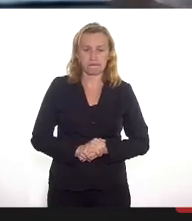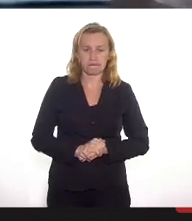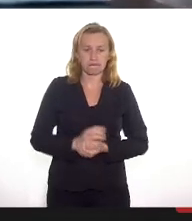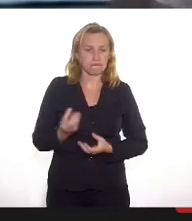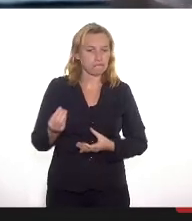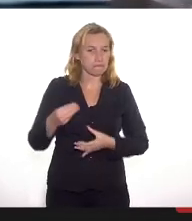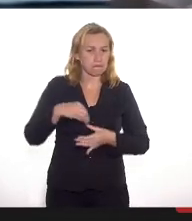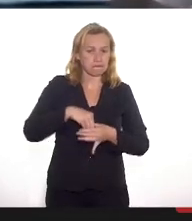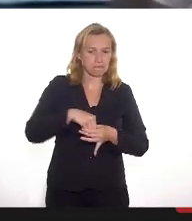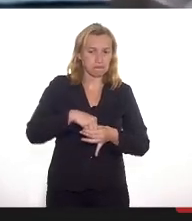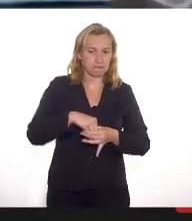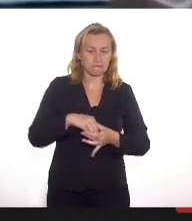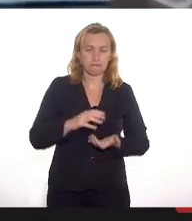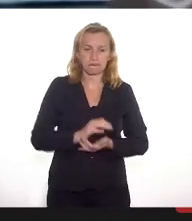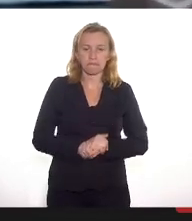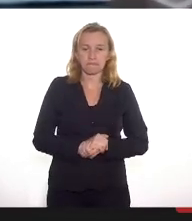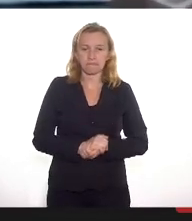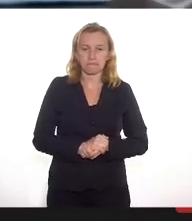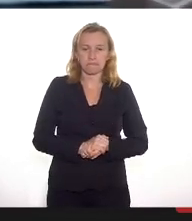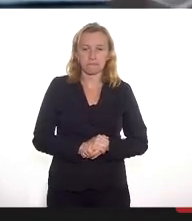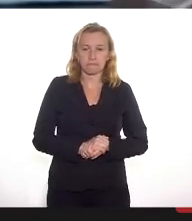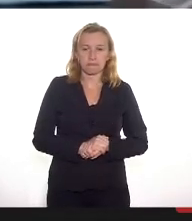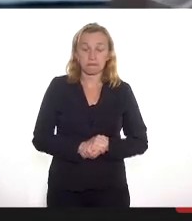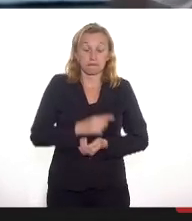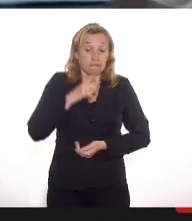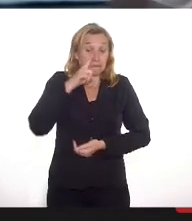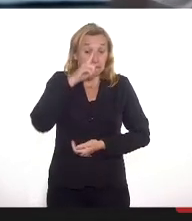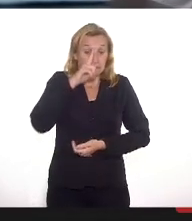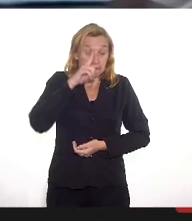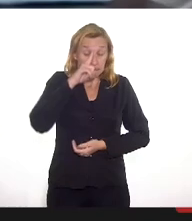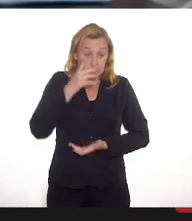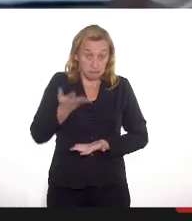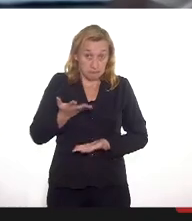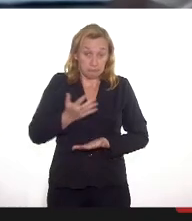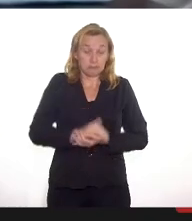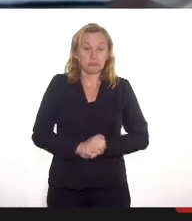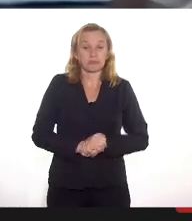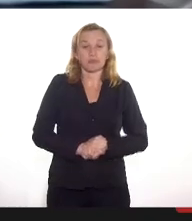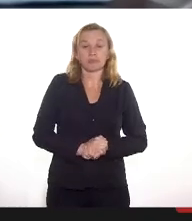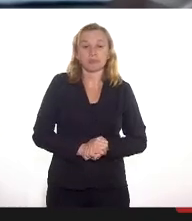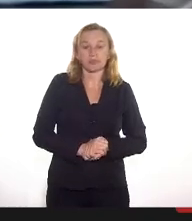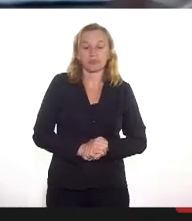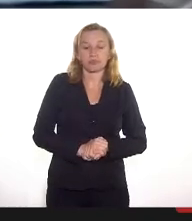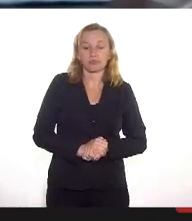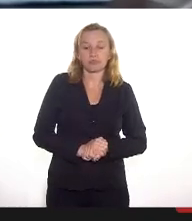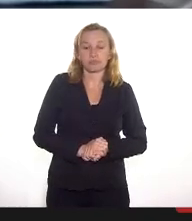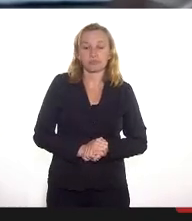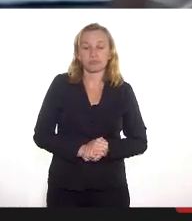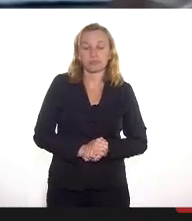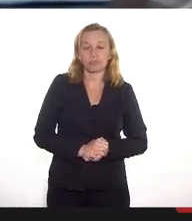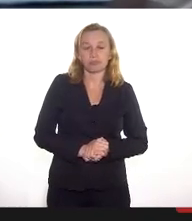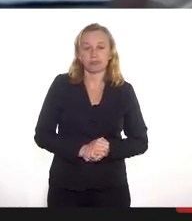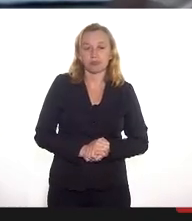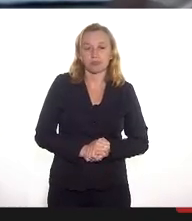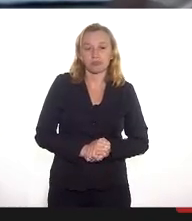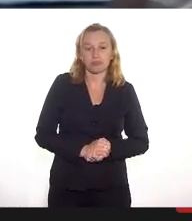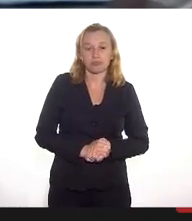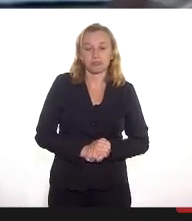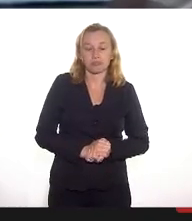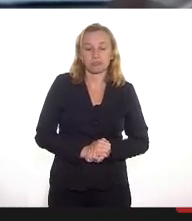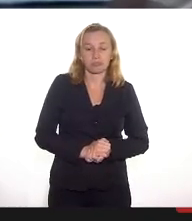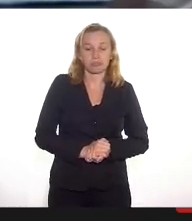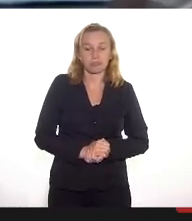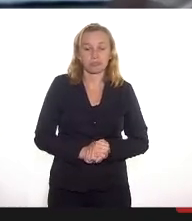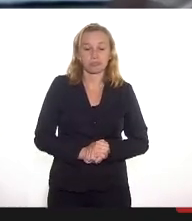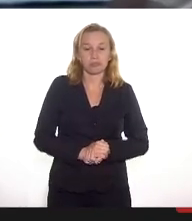incluir numa lógica de risco epidemiológico seja de adoecimento ou seja e evolução para formas